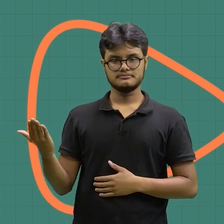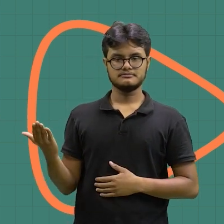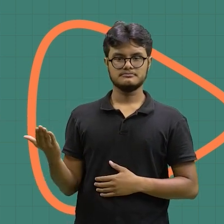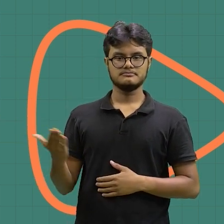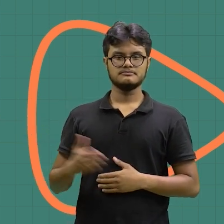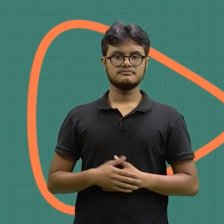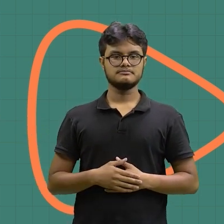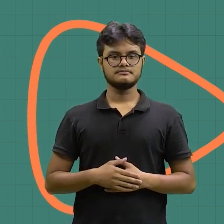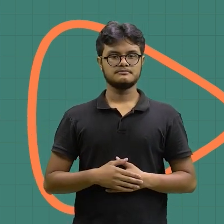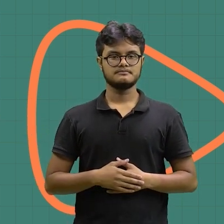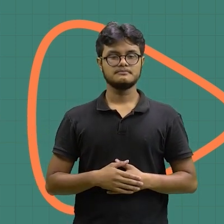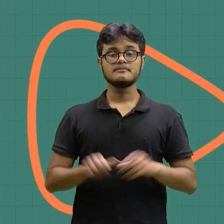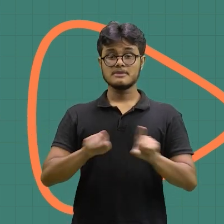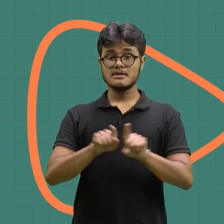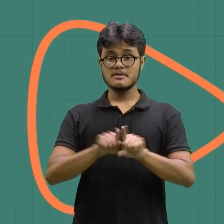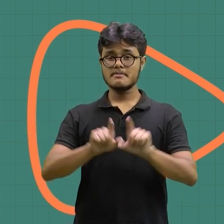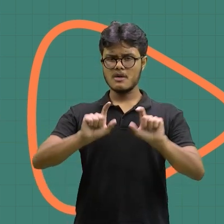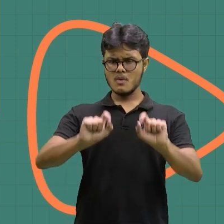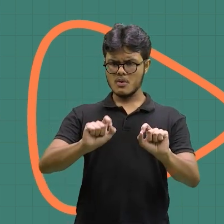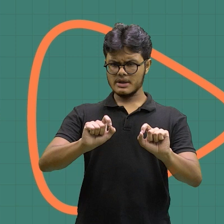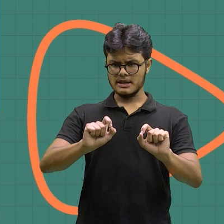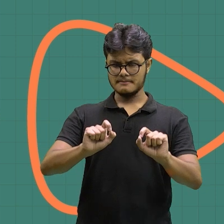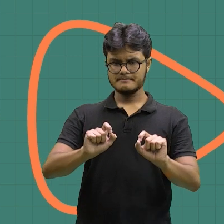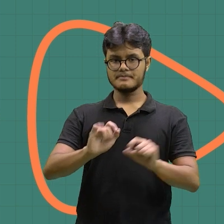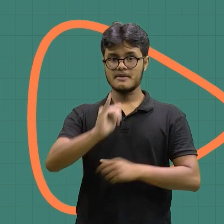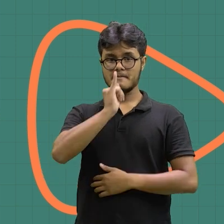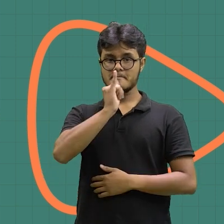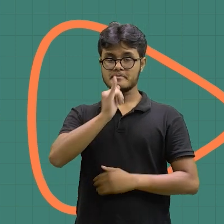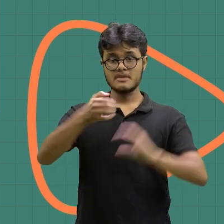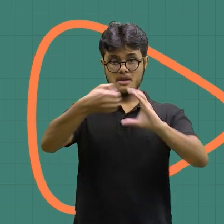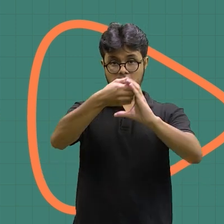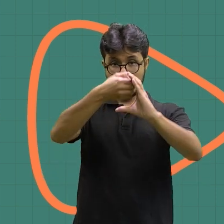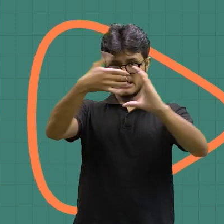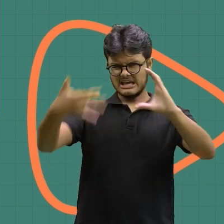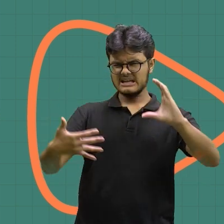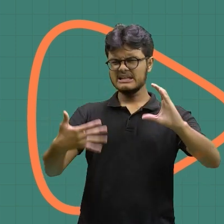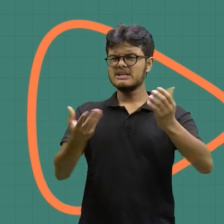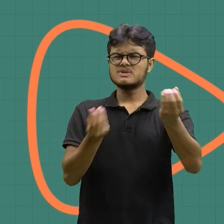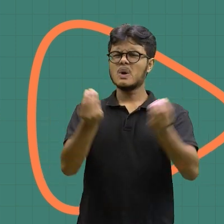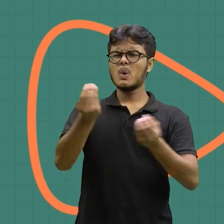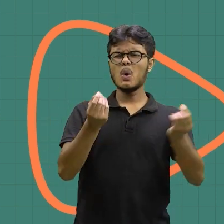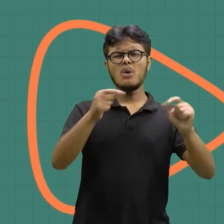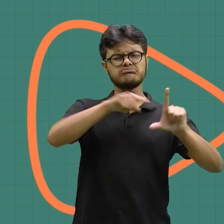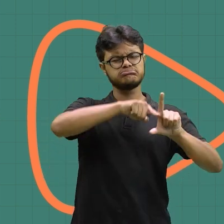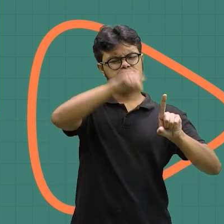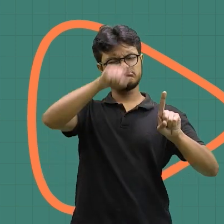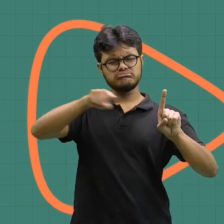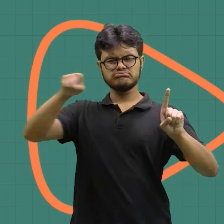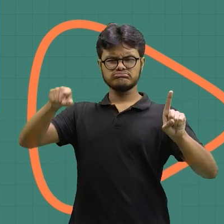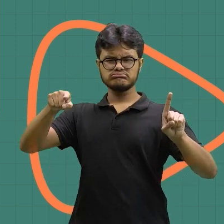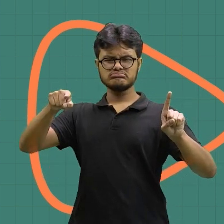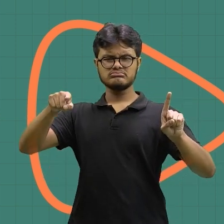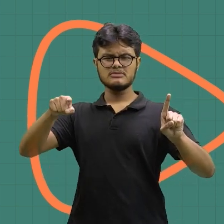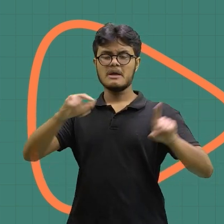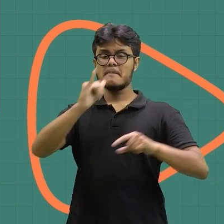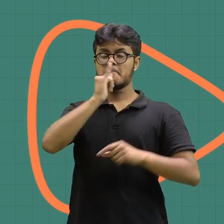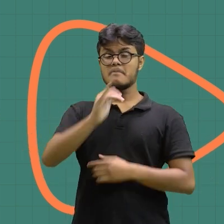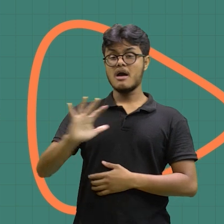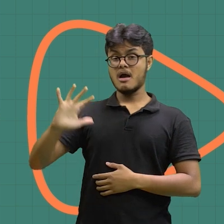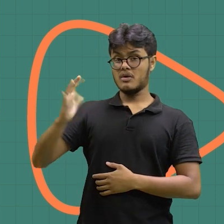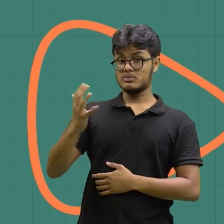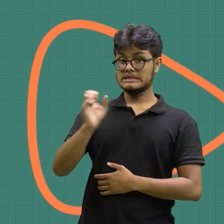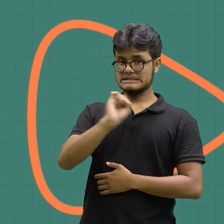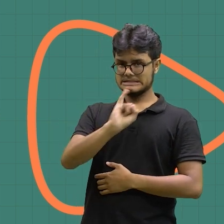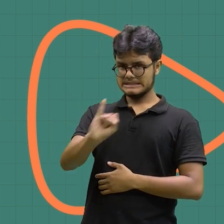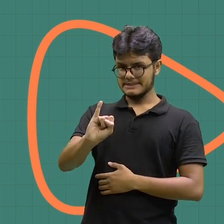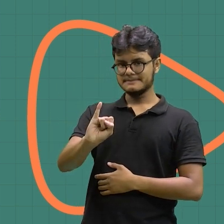gente vai entender também um pouco sobre a curva característica de um gerador. A curva característica de um gerador ocorre quando a minha